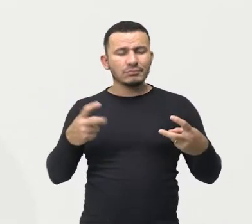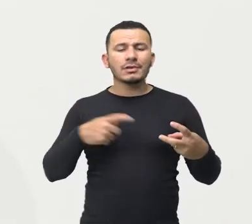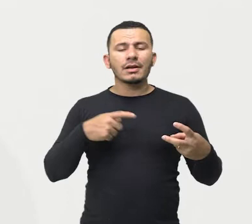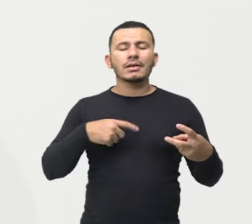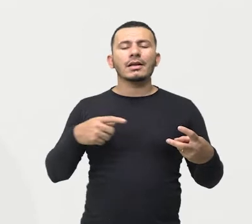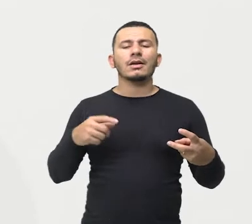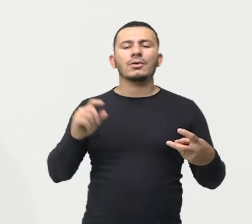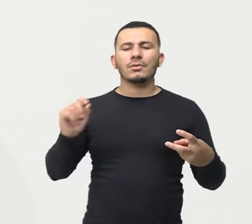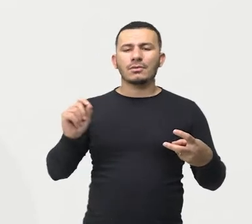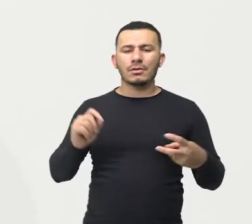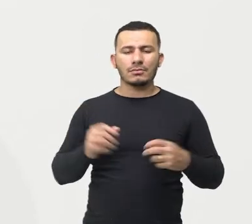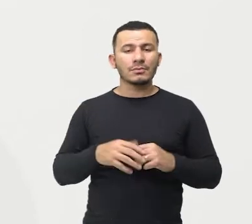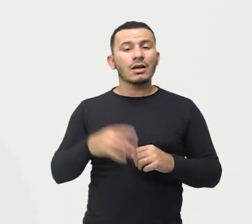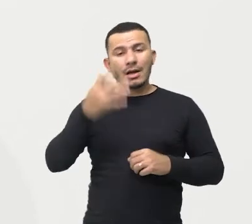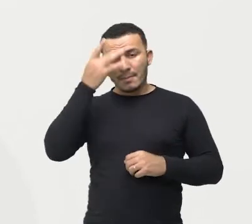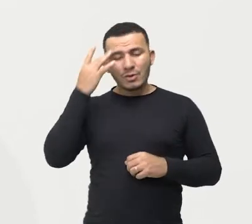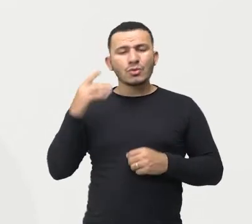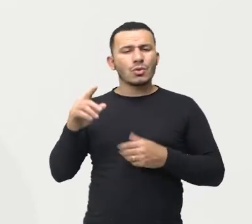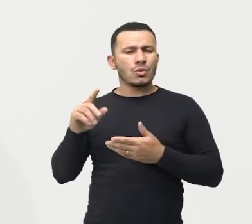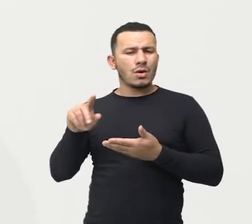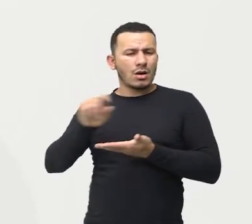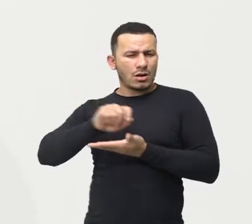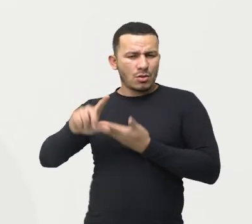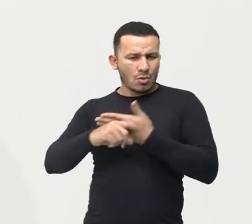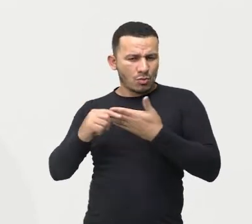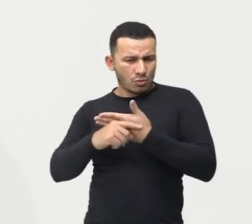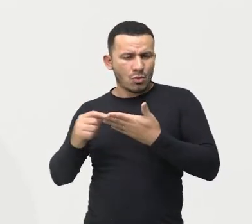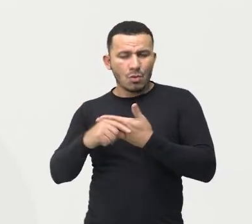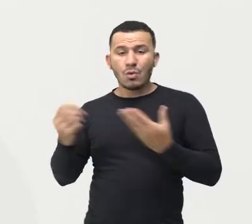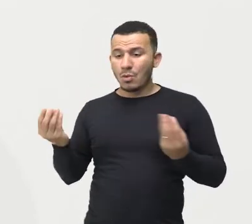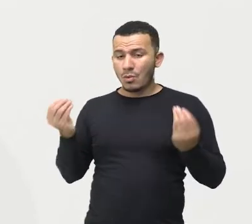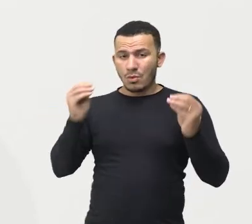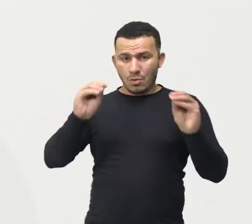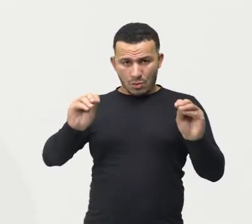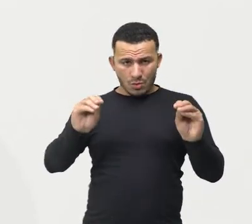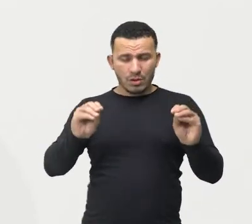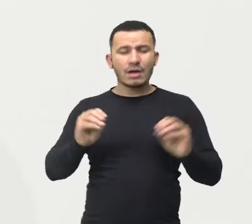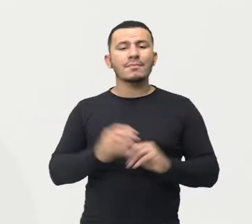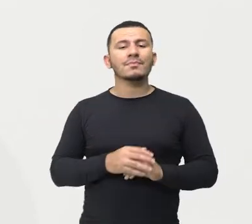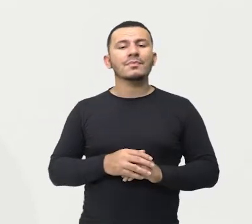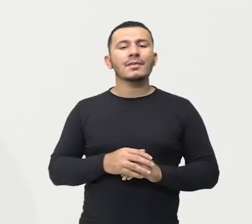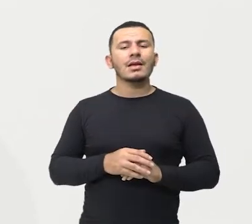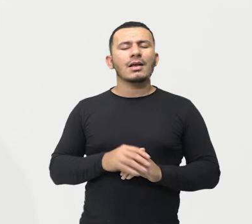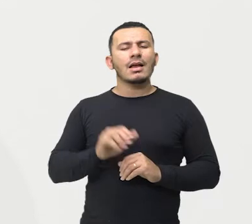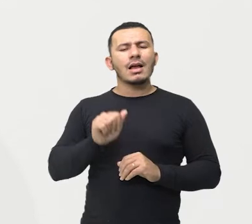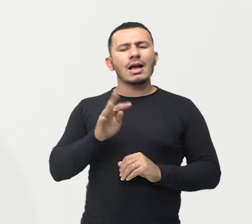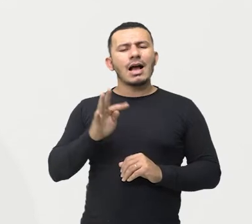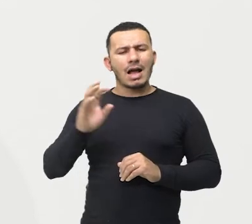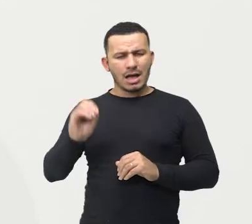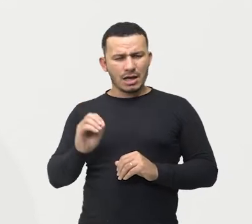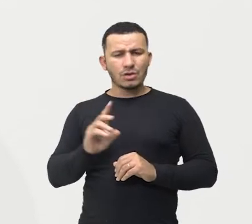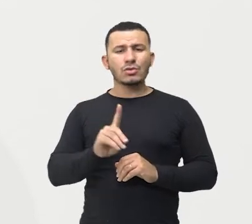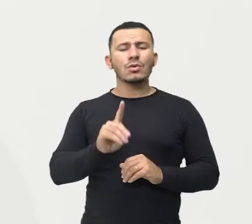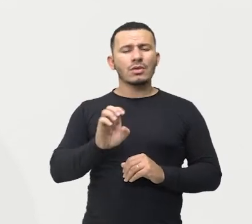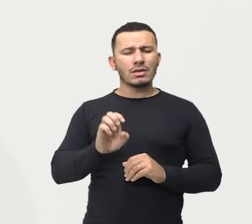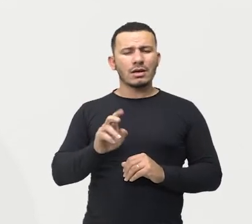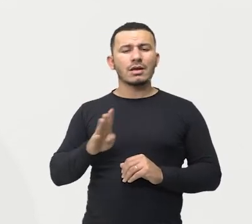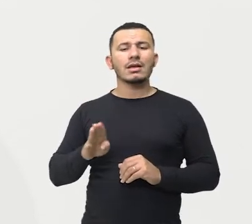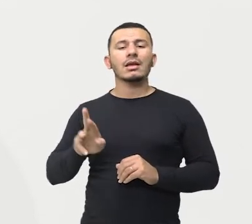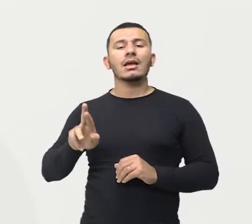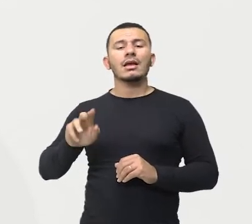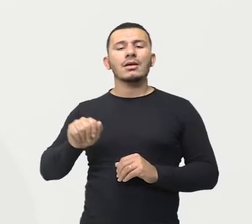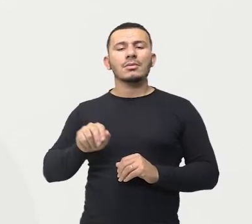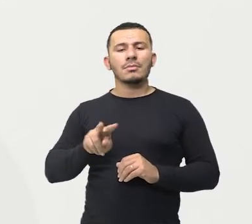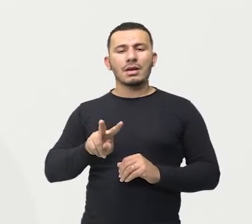o nosso escritor, o autor dessa notícia, coloca o ato de bravura de Bride Walker, percebo que